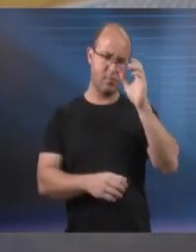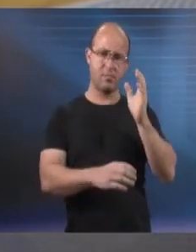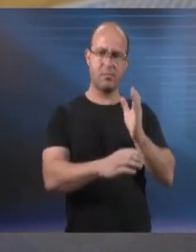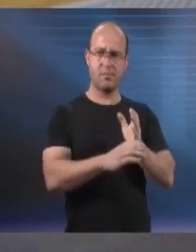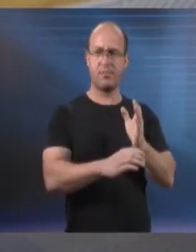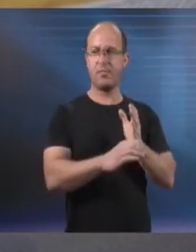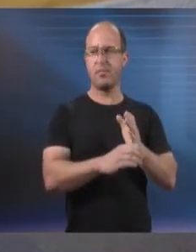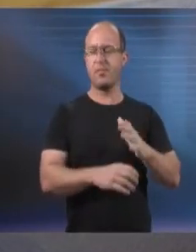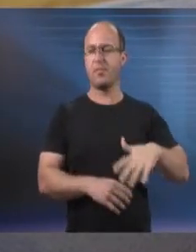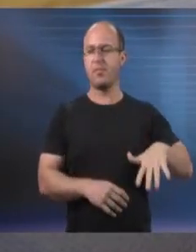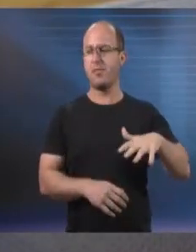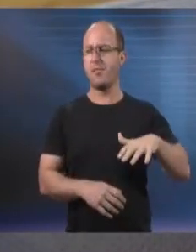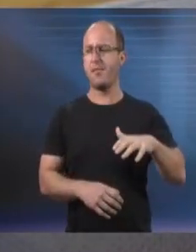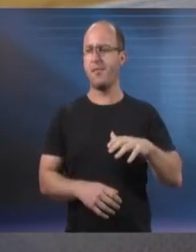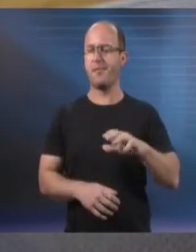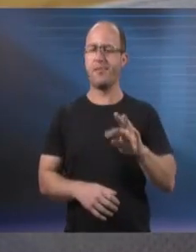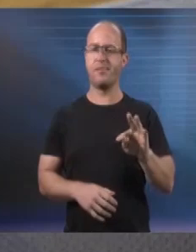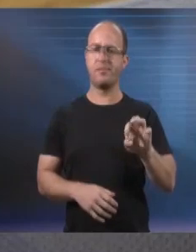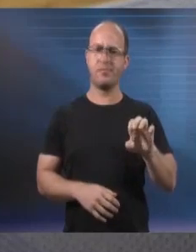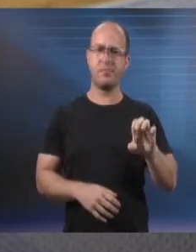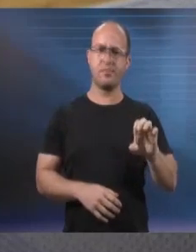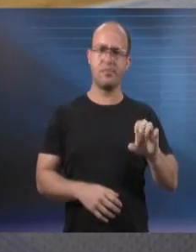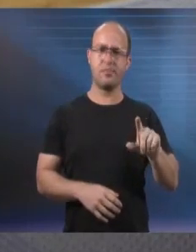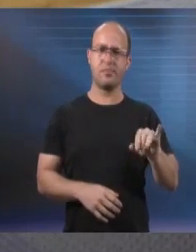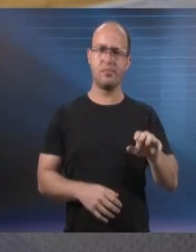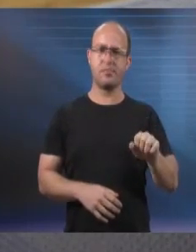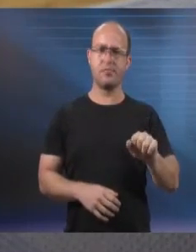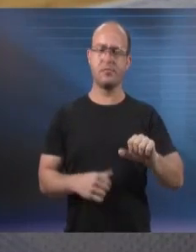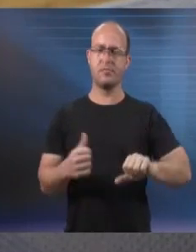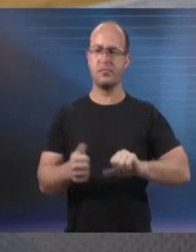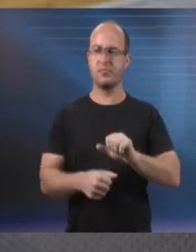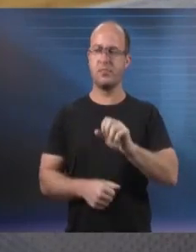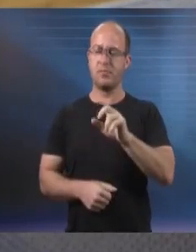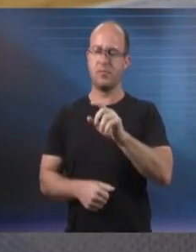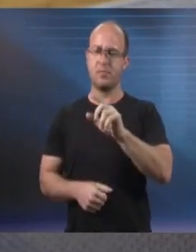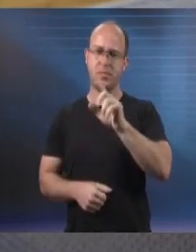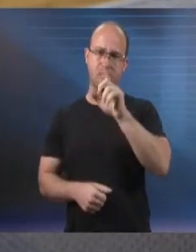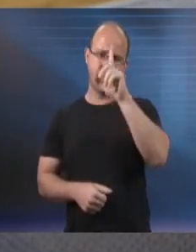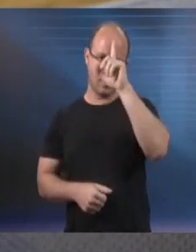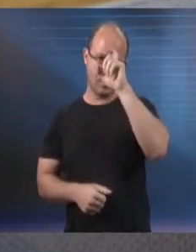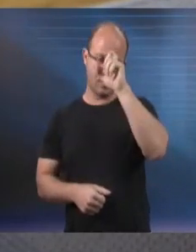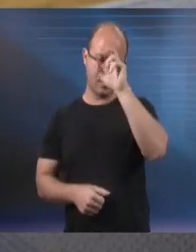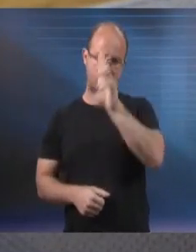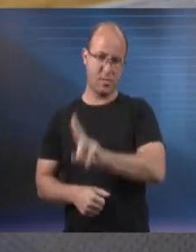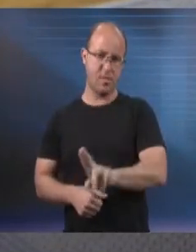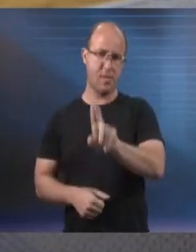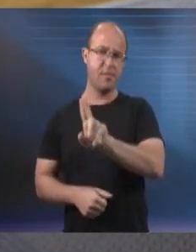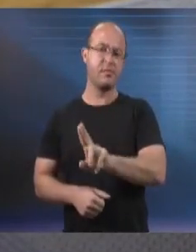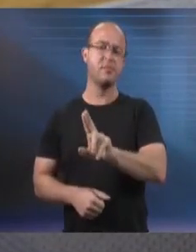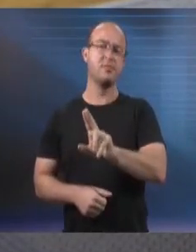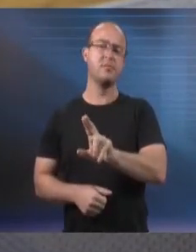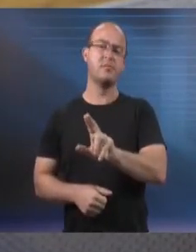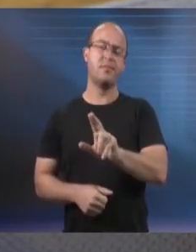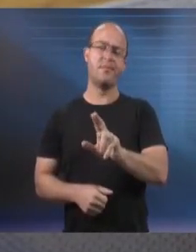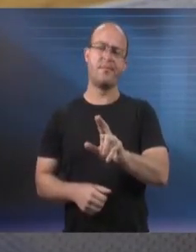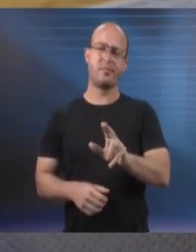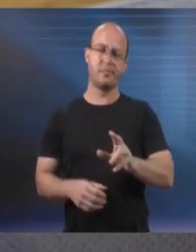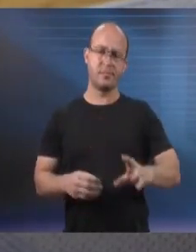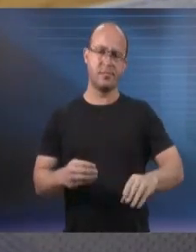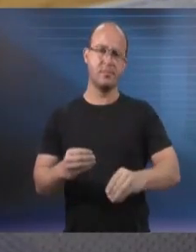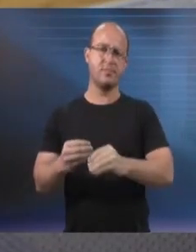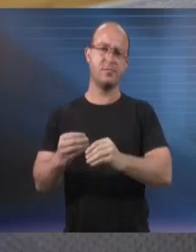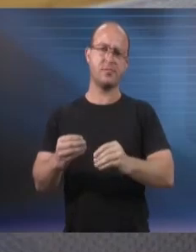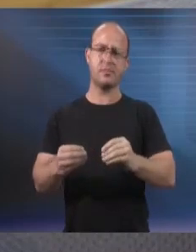o Hospital Telesila Freitas, em hospital universitário e ser incorporado à rede